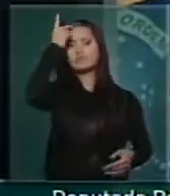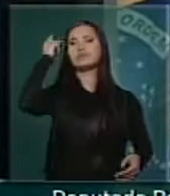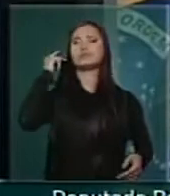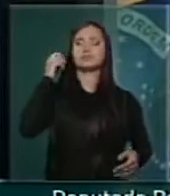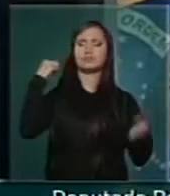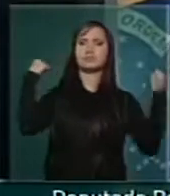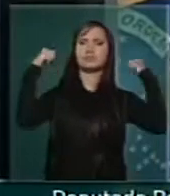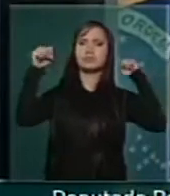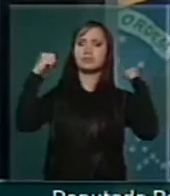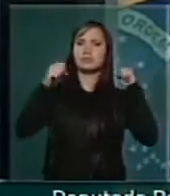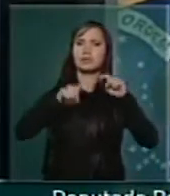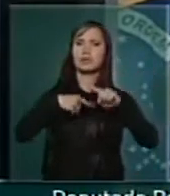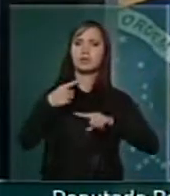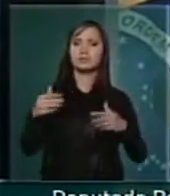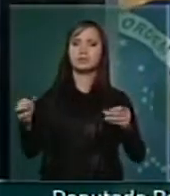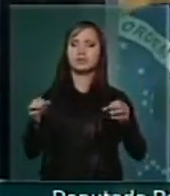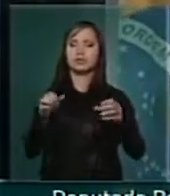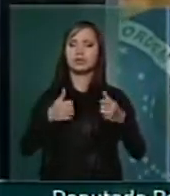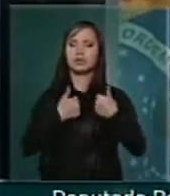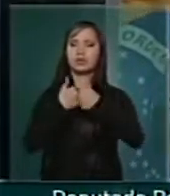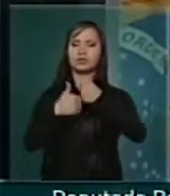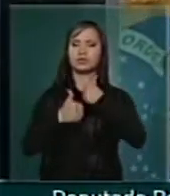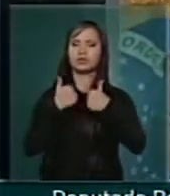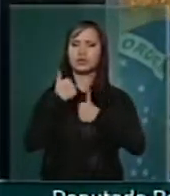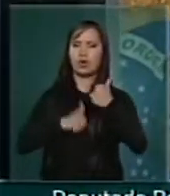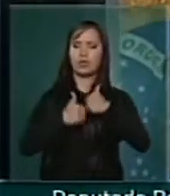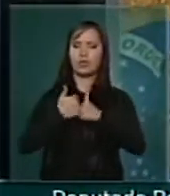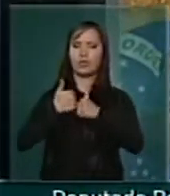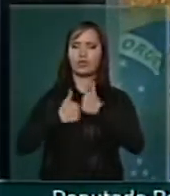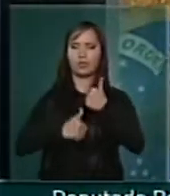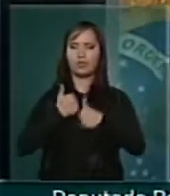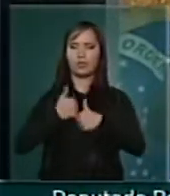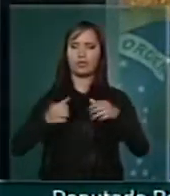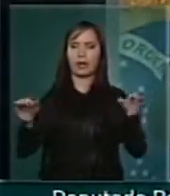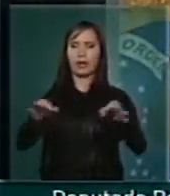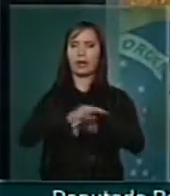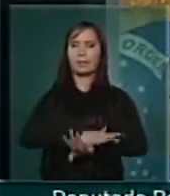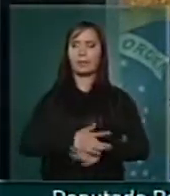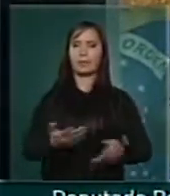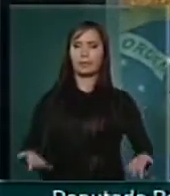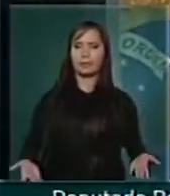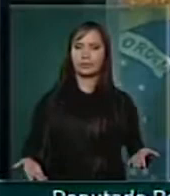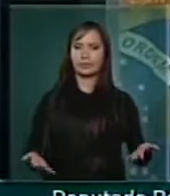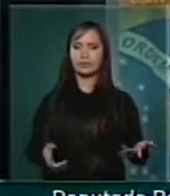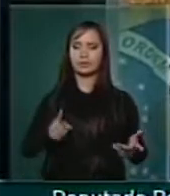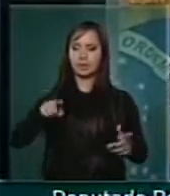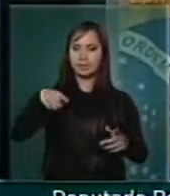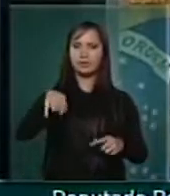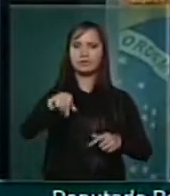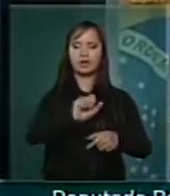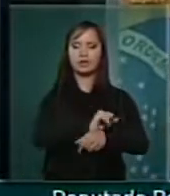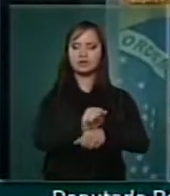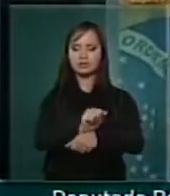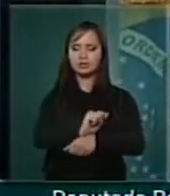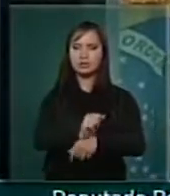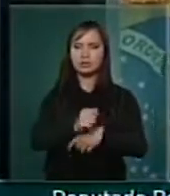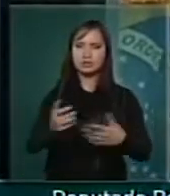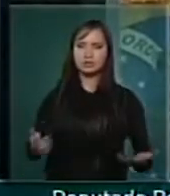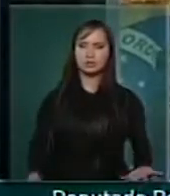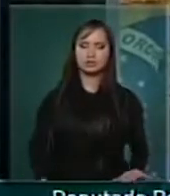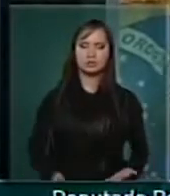após os jogos, muitos após terem ingerido bebida alcoólica e que estarão logo depois dirigindo pelas grandes